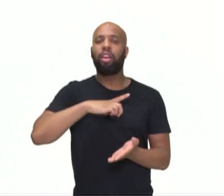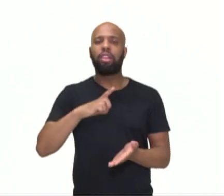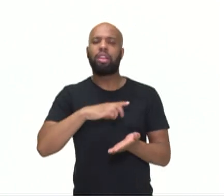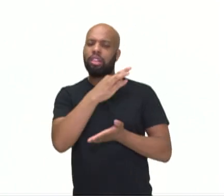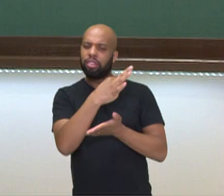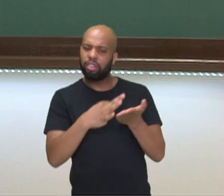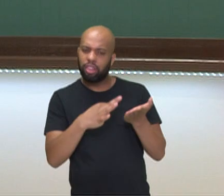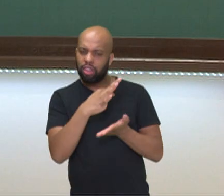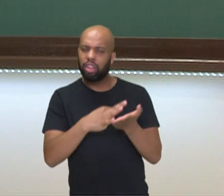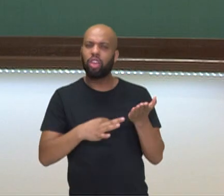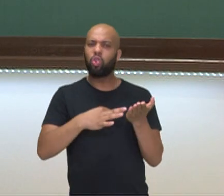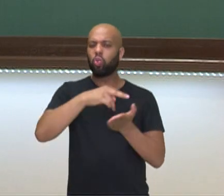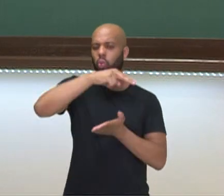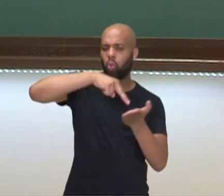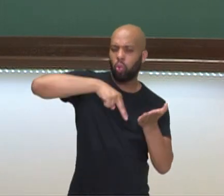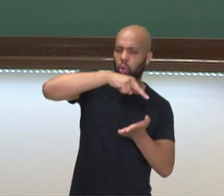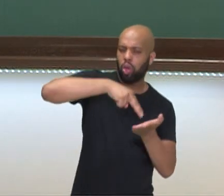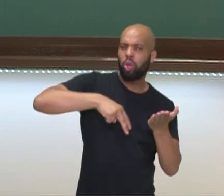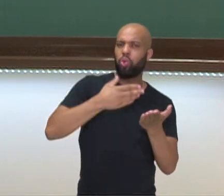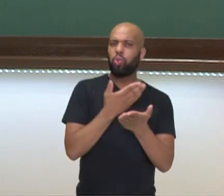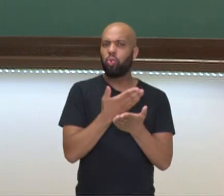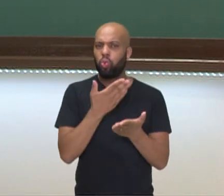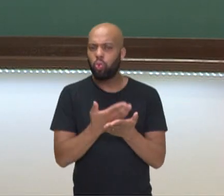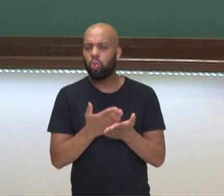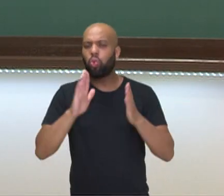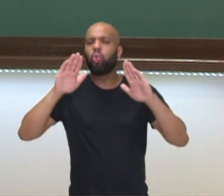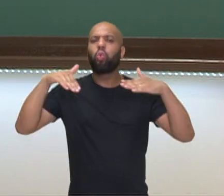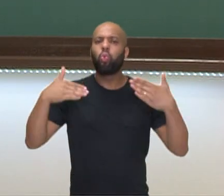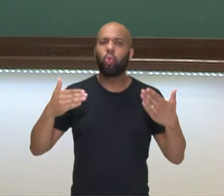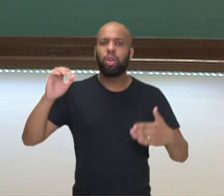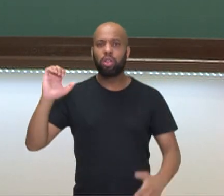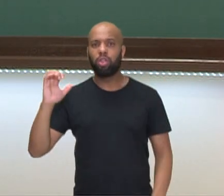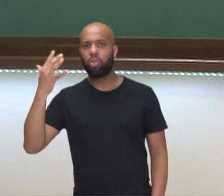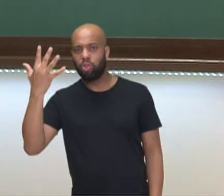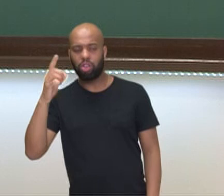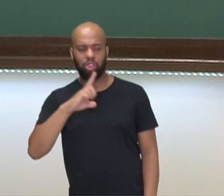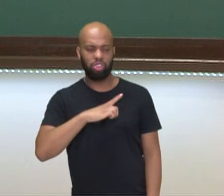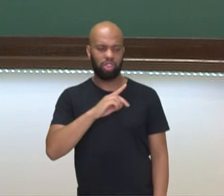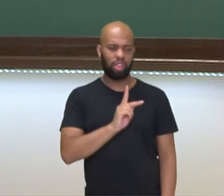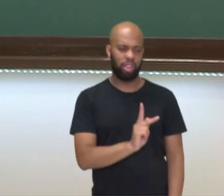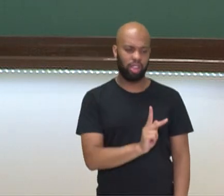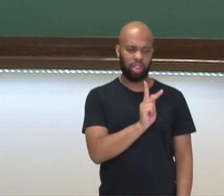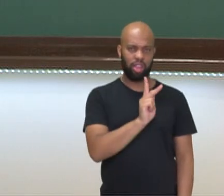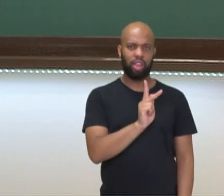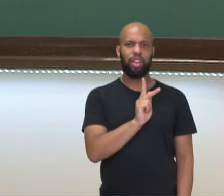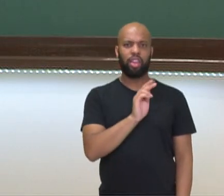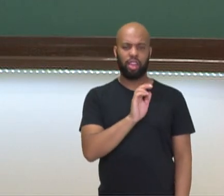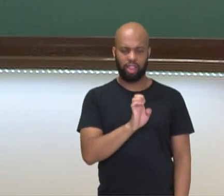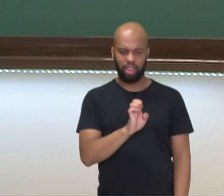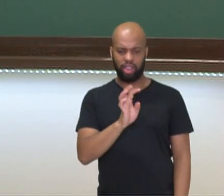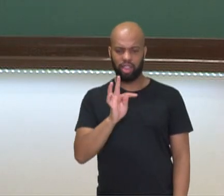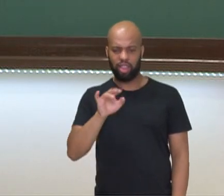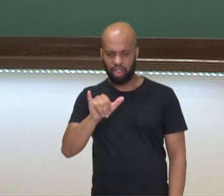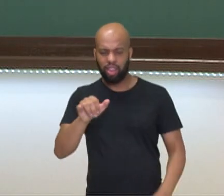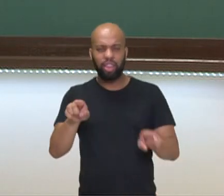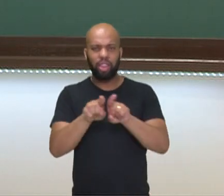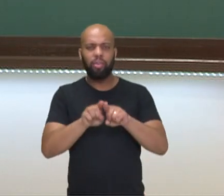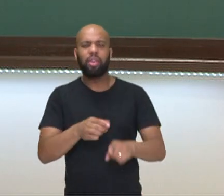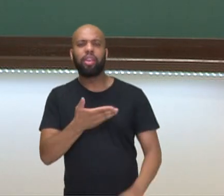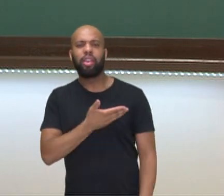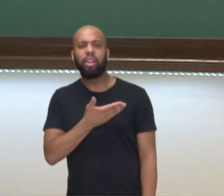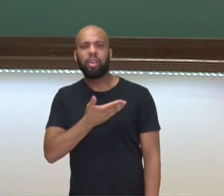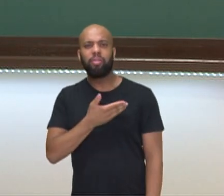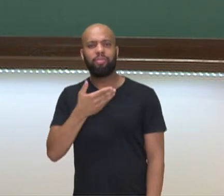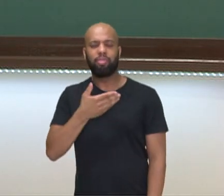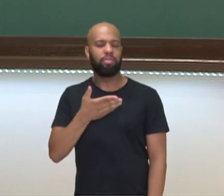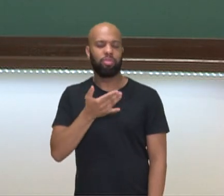que nós falamos ali, a frequência com que a Kate e a irmã dela fazem determinadas ações dentro do